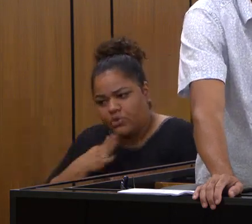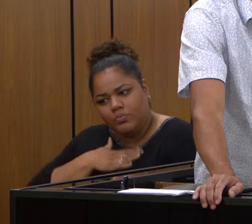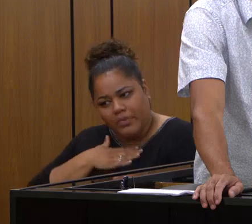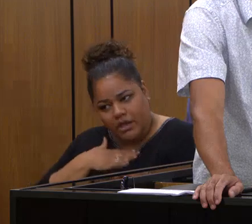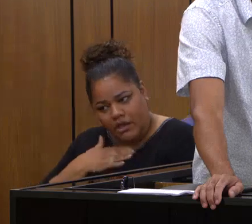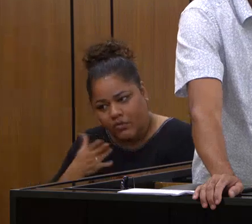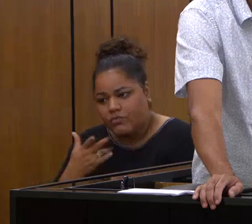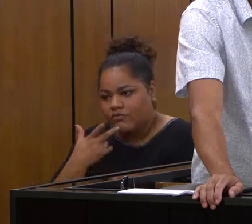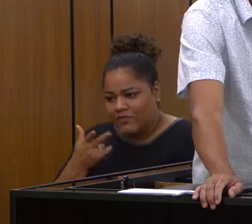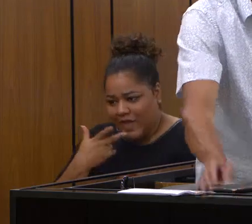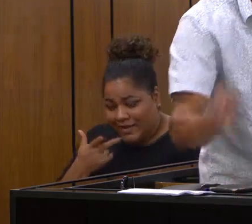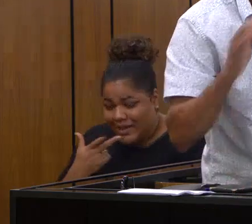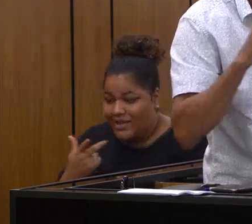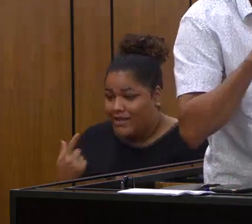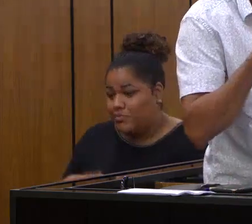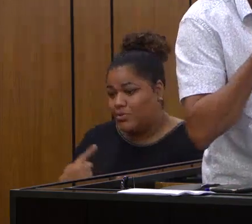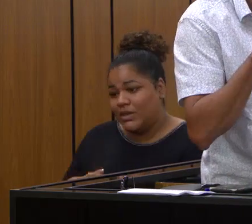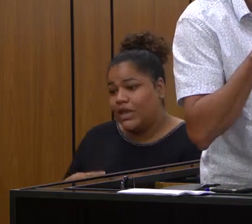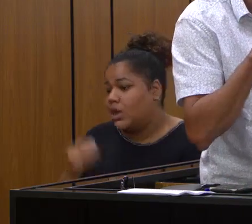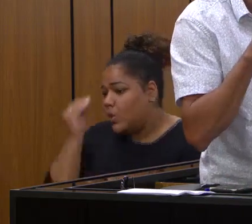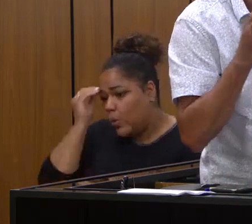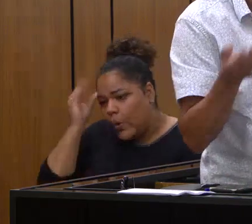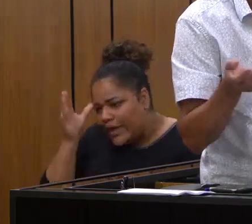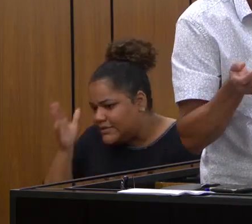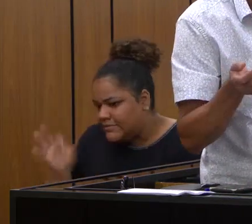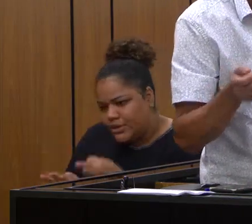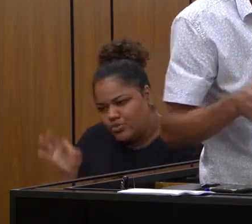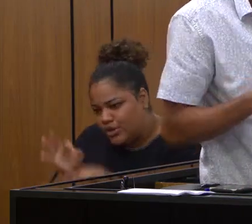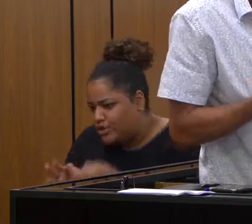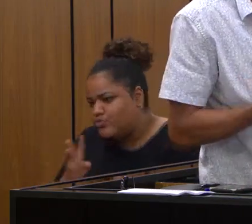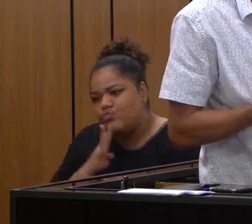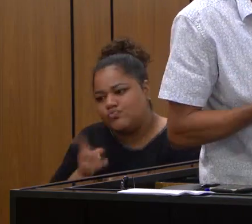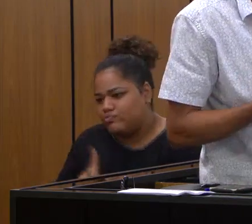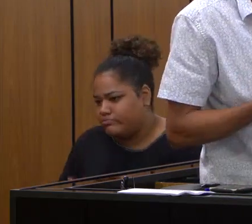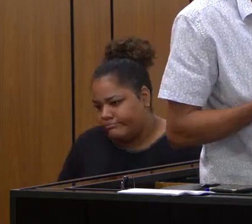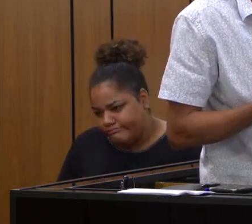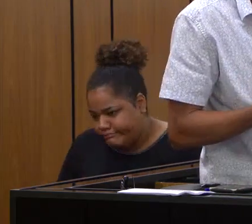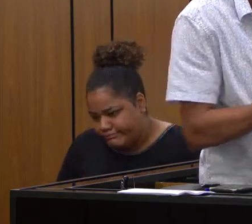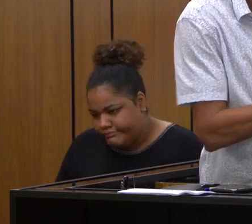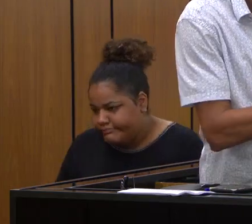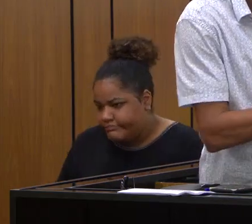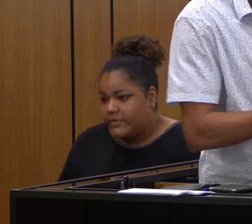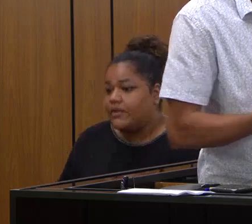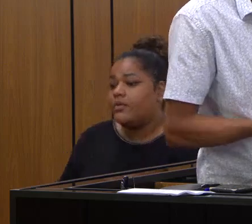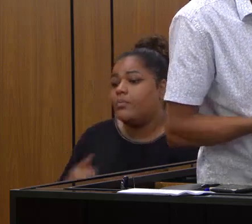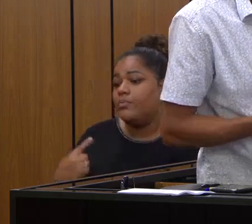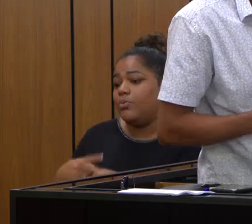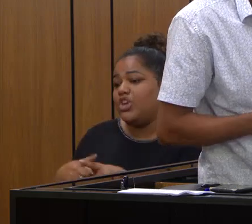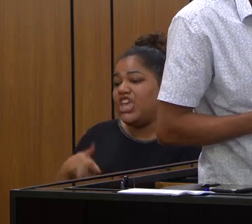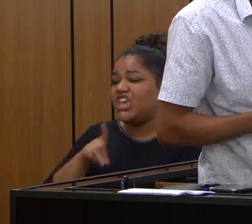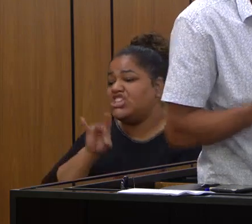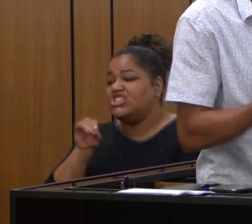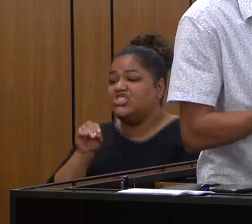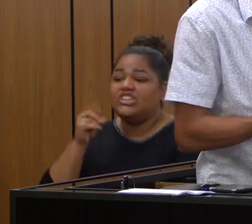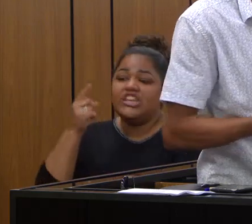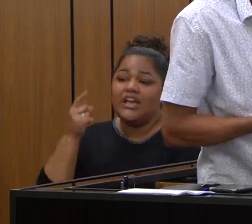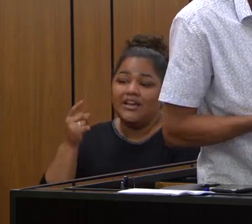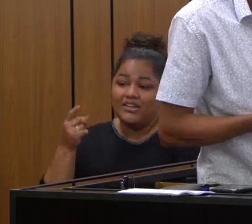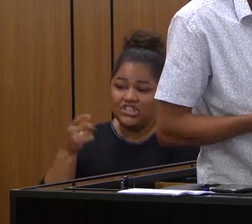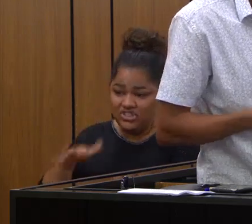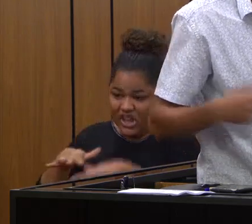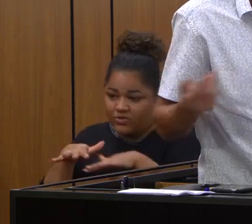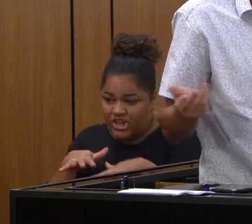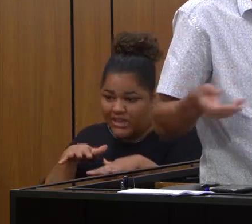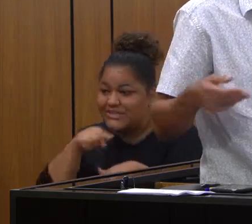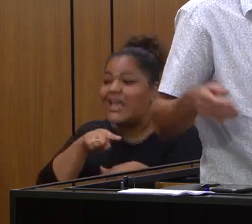né porque a gente não tem conhecimento jurídico nem técnico que no dia da audiência o advogado desse correndo tomando cafezinho